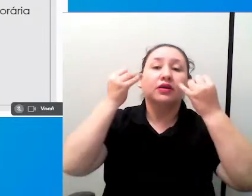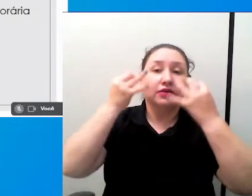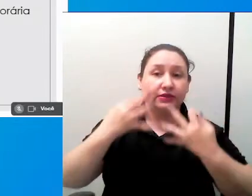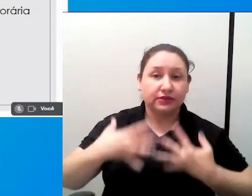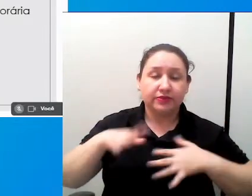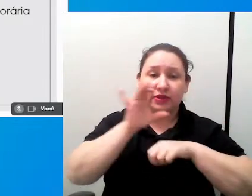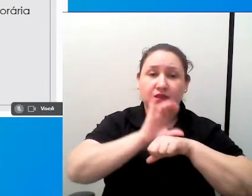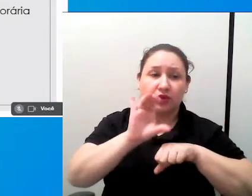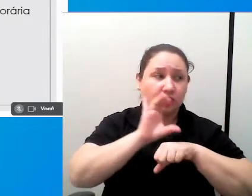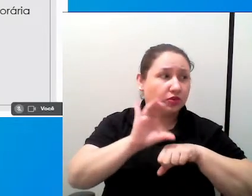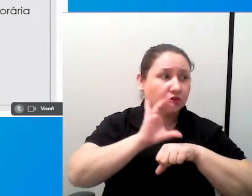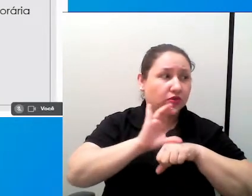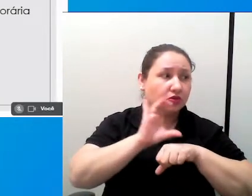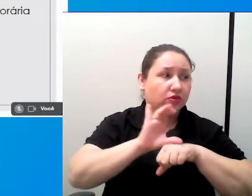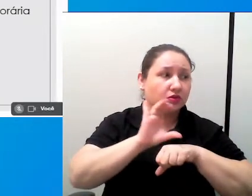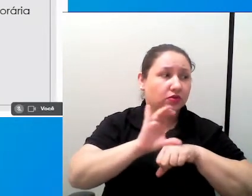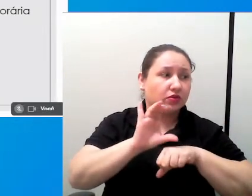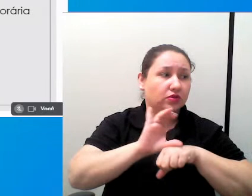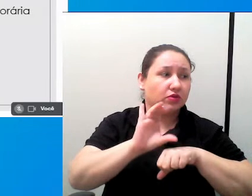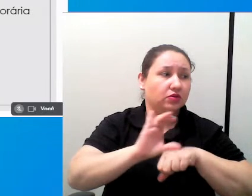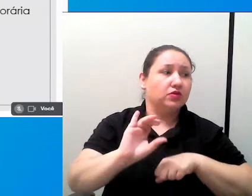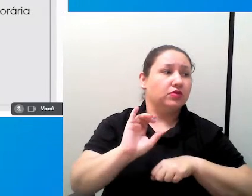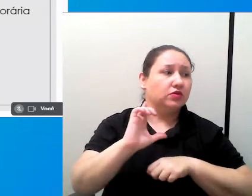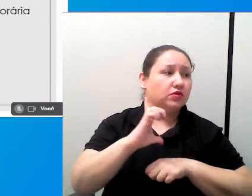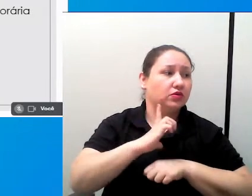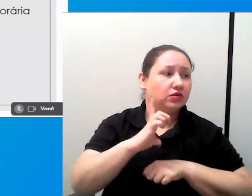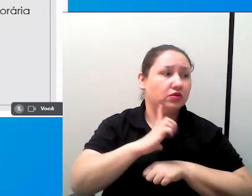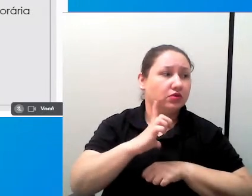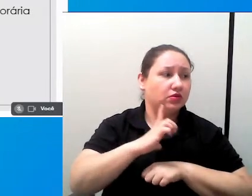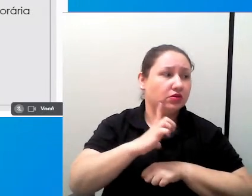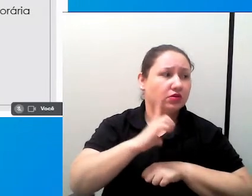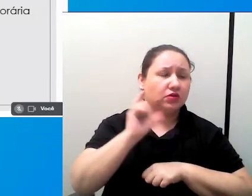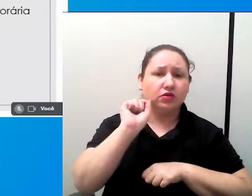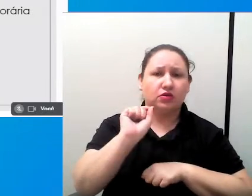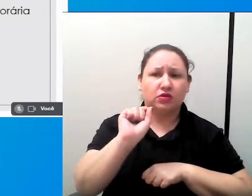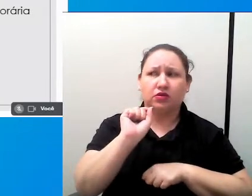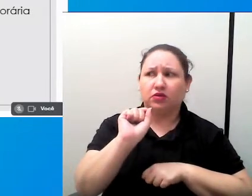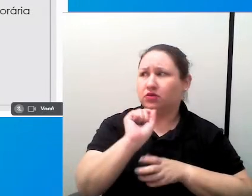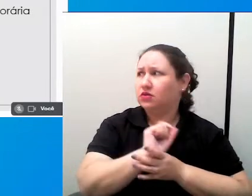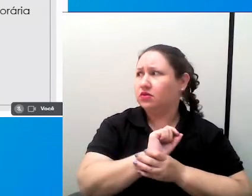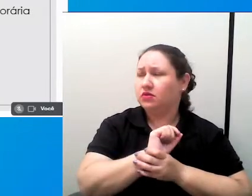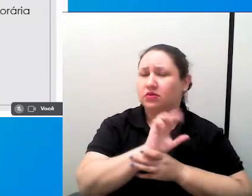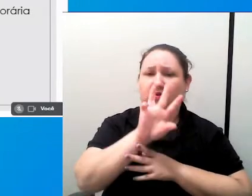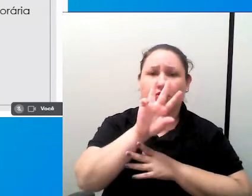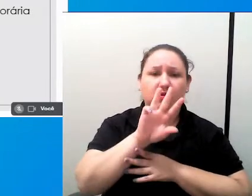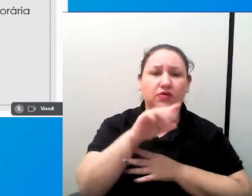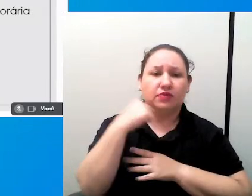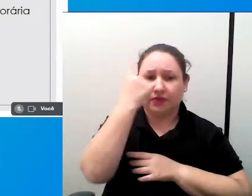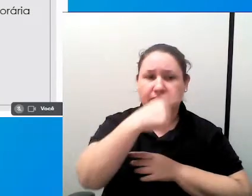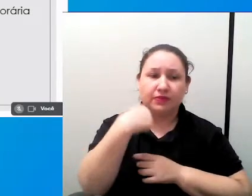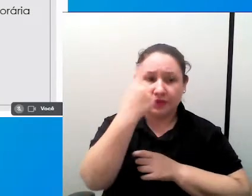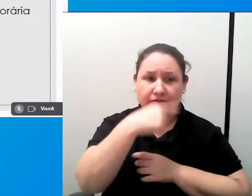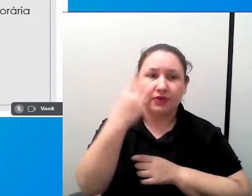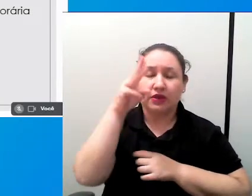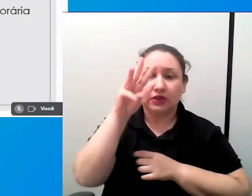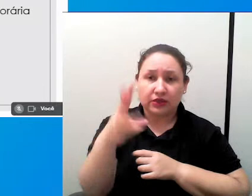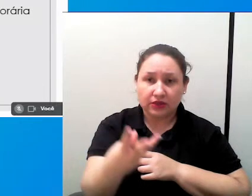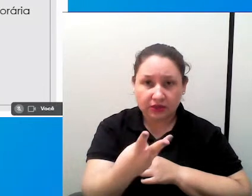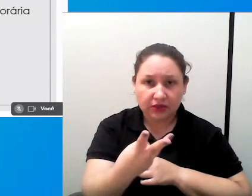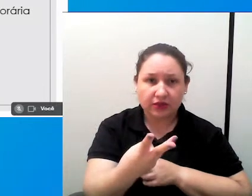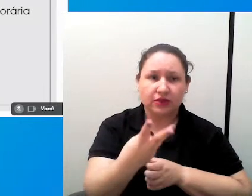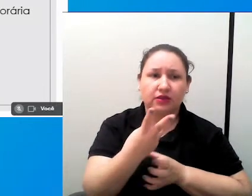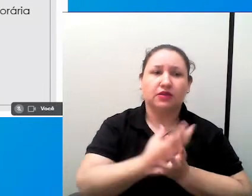curso, né, o curso ele tem uma carga horária total de 3 mil horas. E conforme a resolução, né,